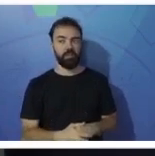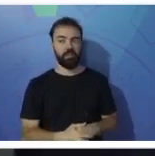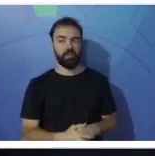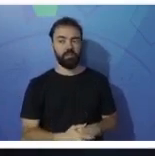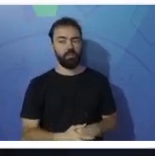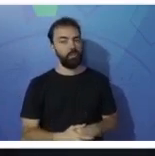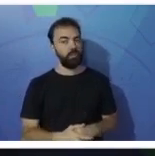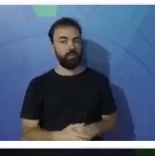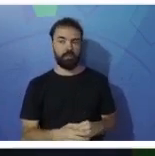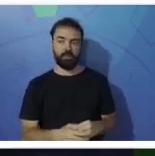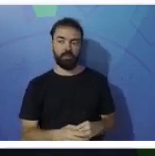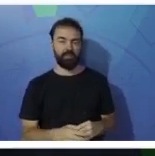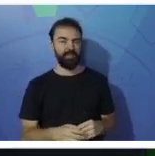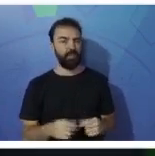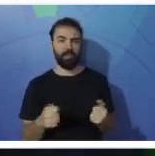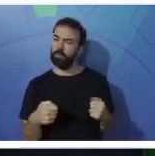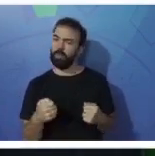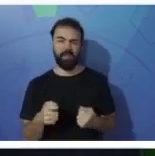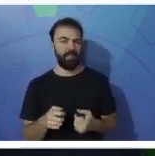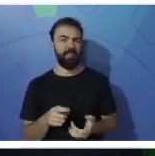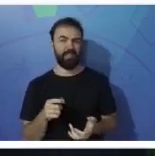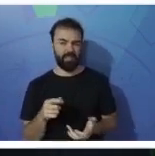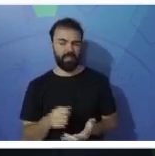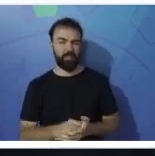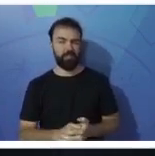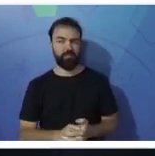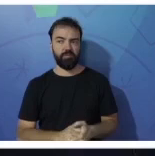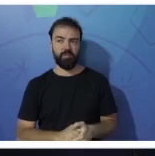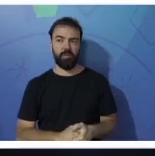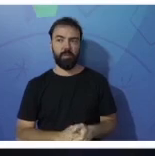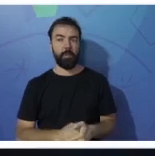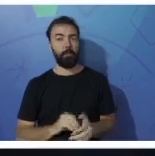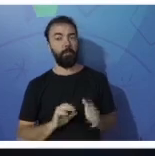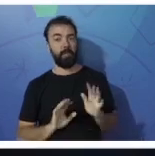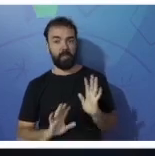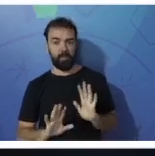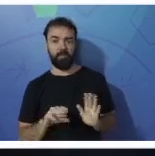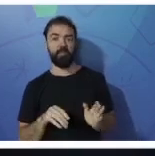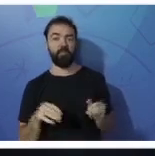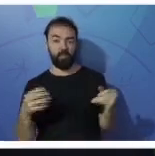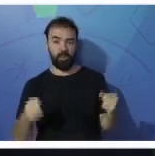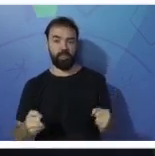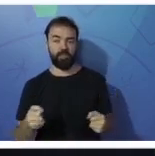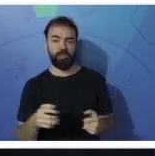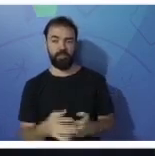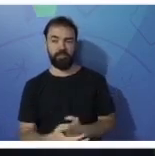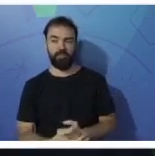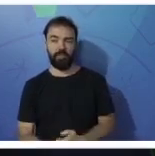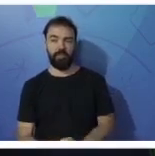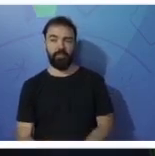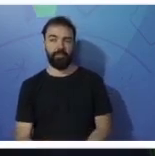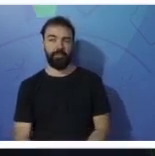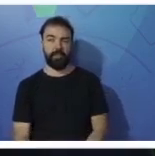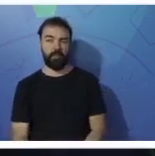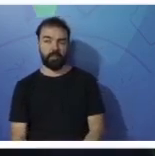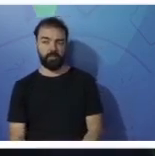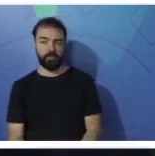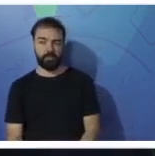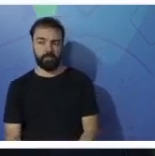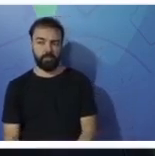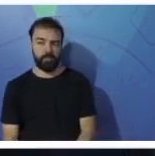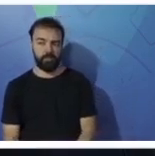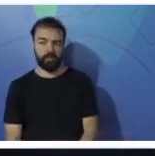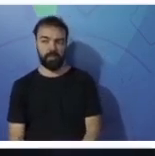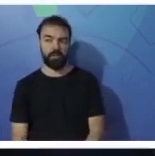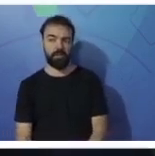Não é obrigatório em toda a carta ter essa observação, ter este pós-escrito. Mas às vezes tem alguma informação importante